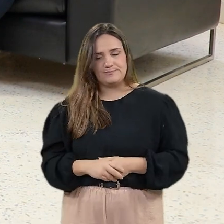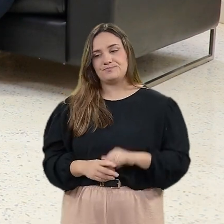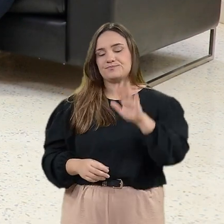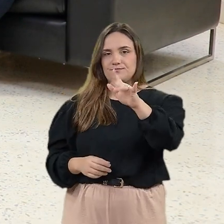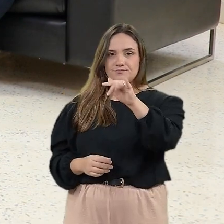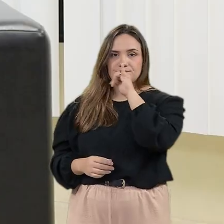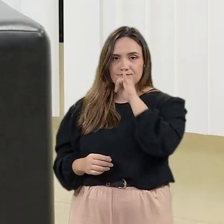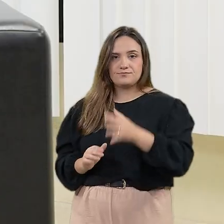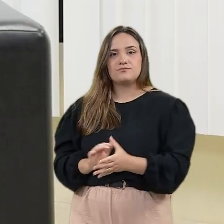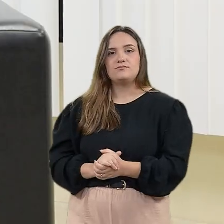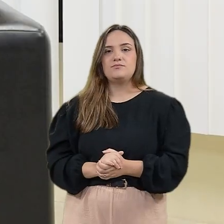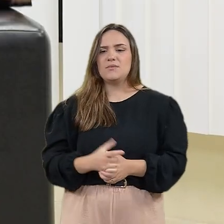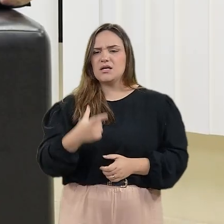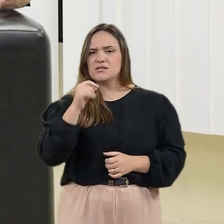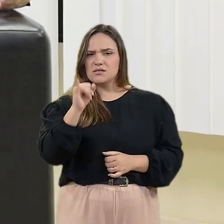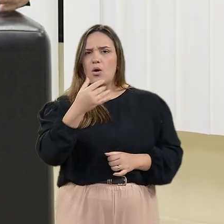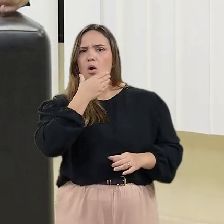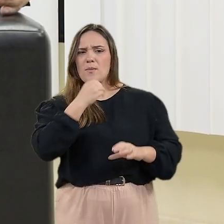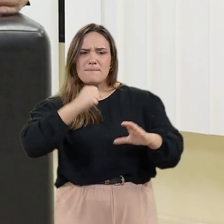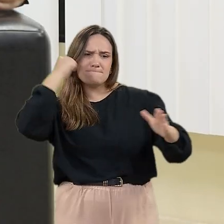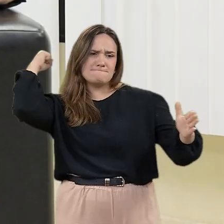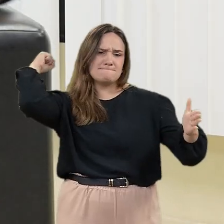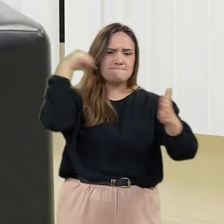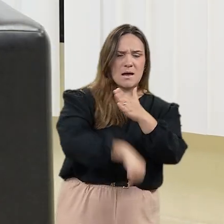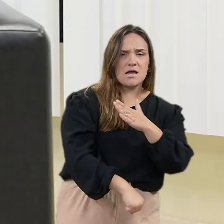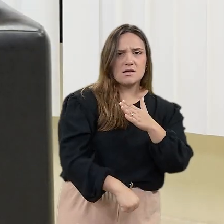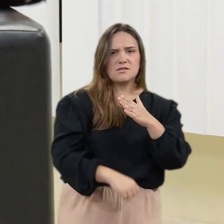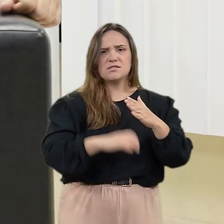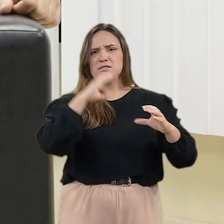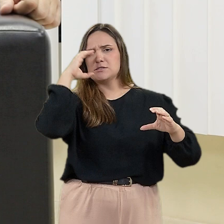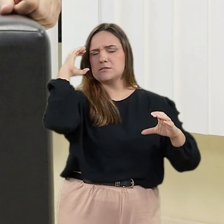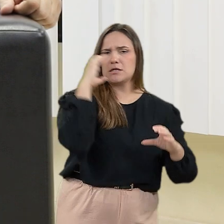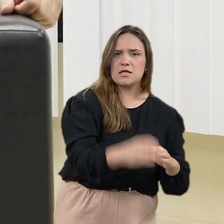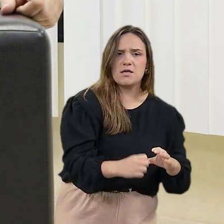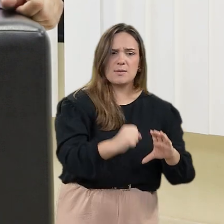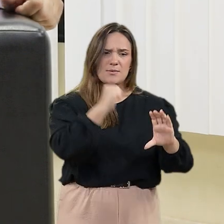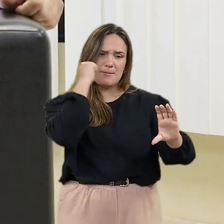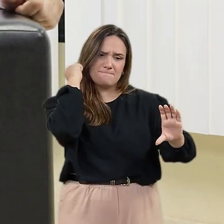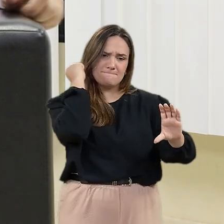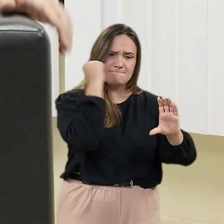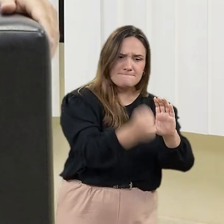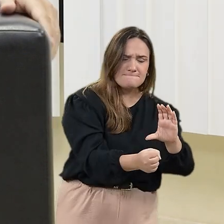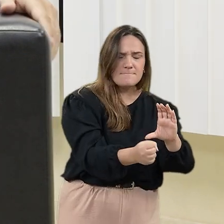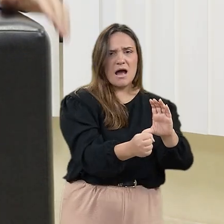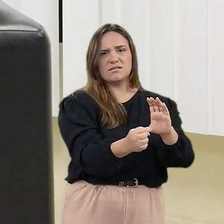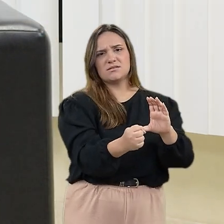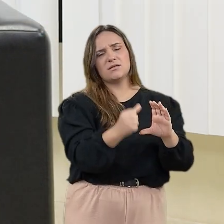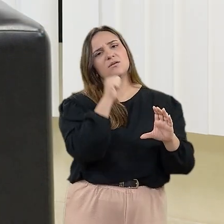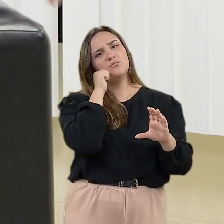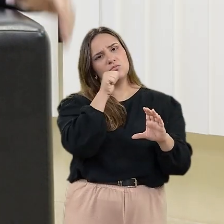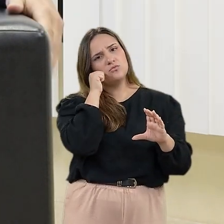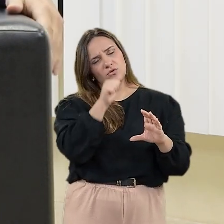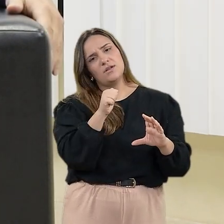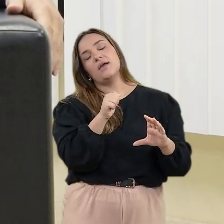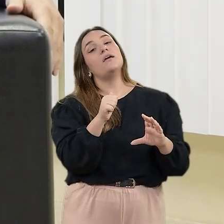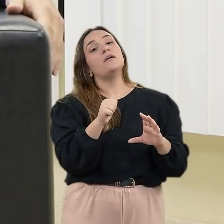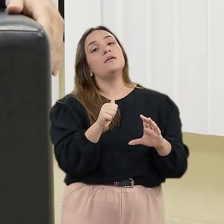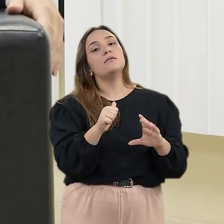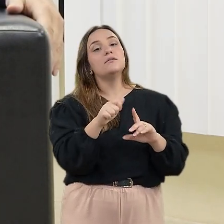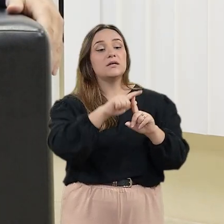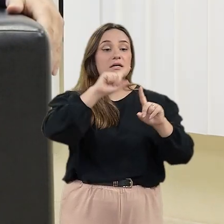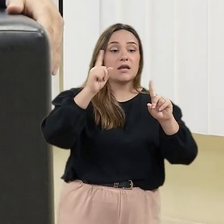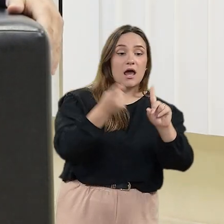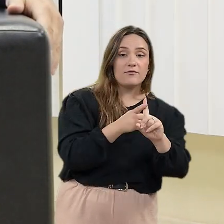esse crime é praticado contra a gestante, nos 3 meses seguintes ao momento que a mulher dá